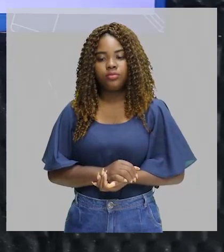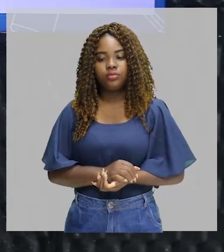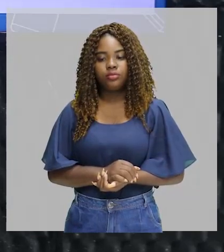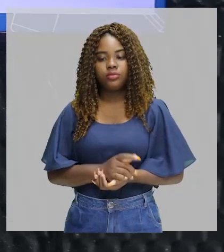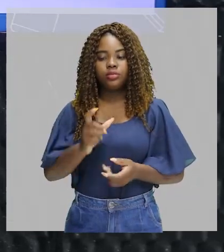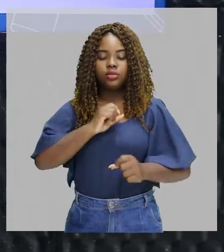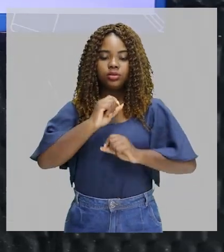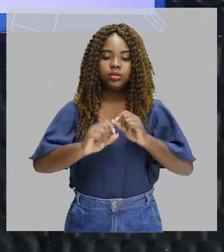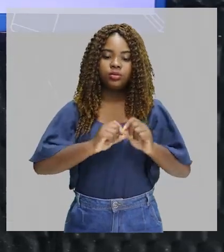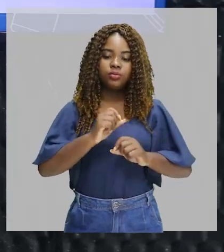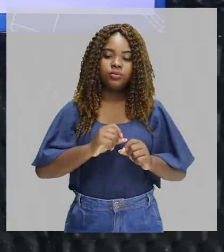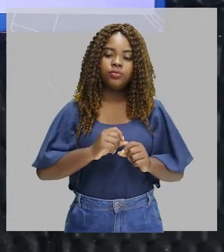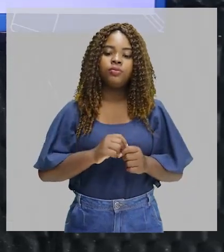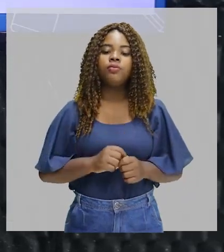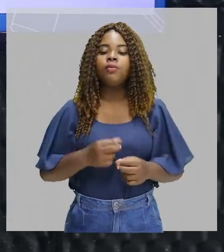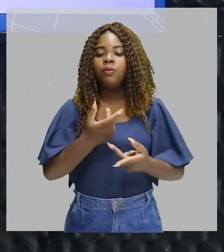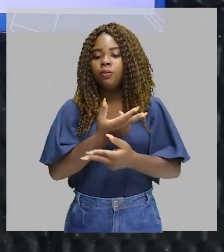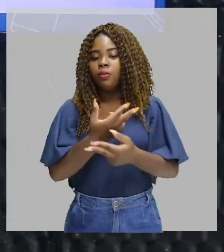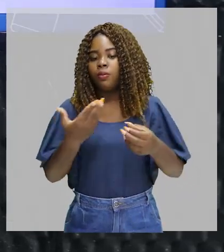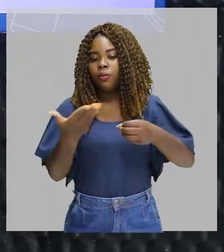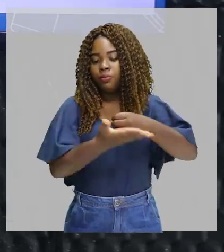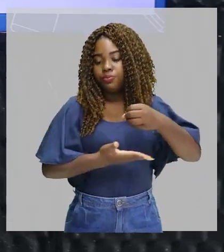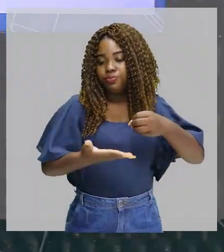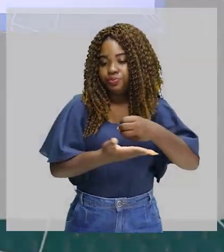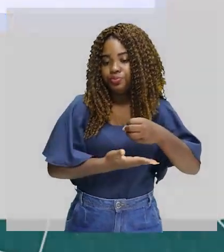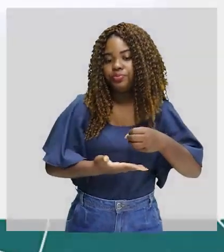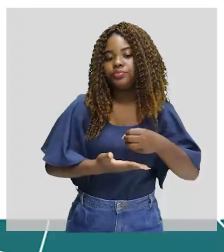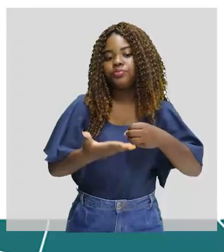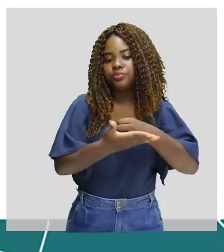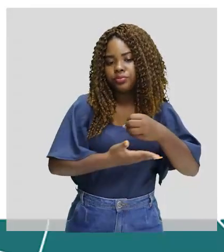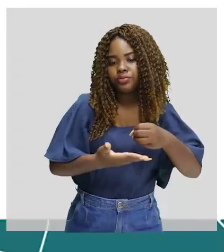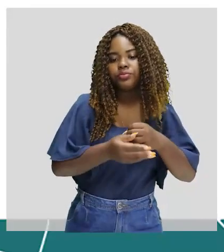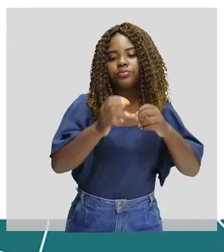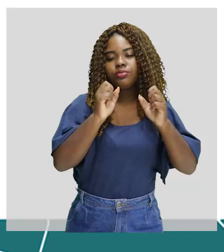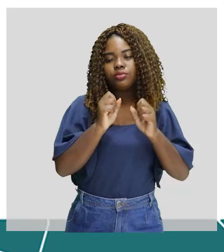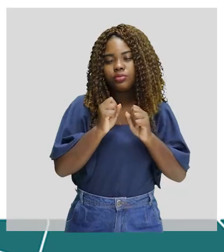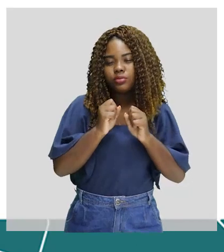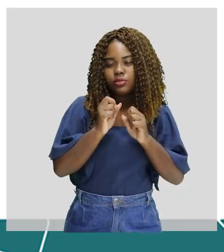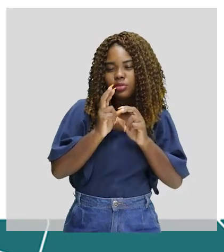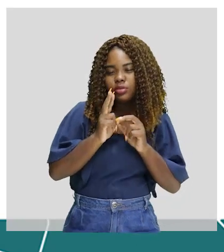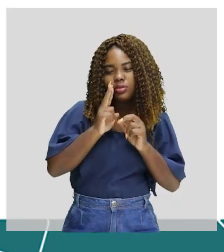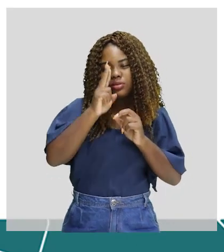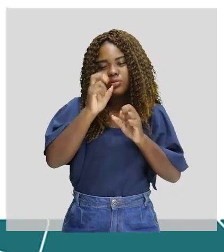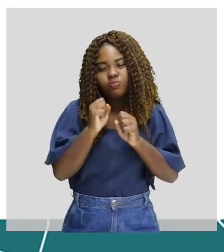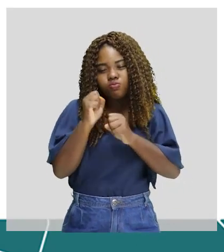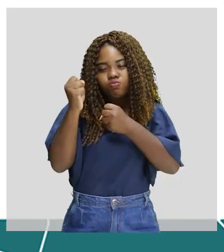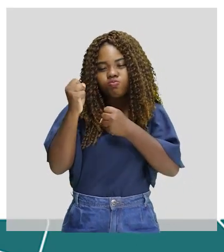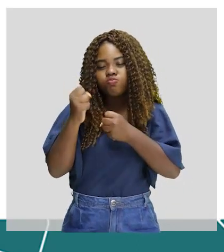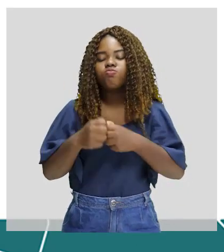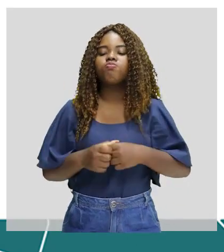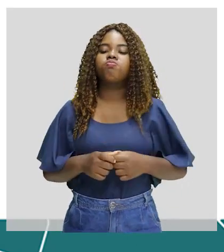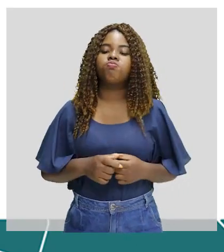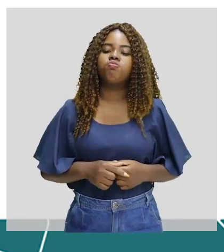dissociação, a maioria das bases são bases fortes, certo? Então, elas já estão